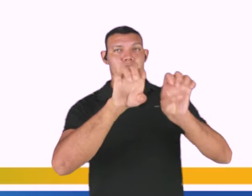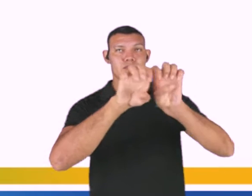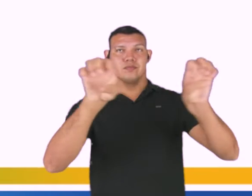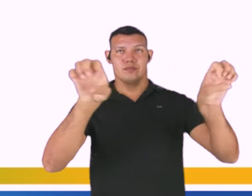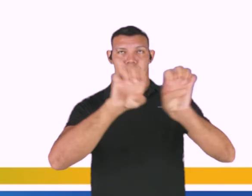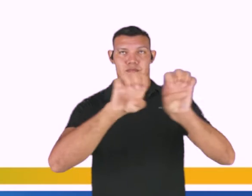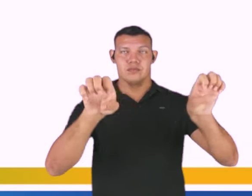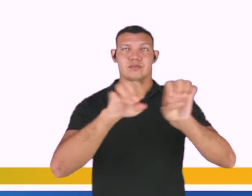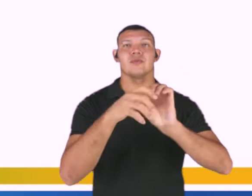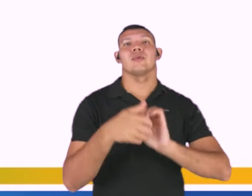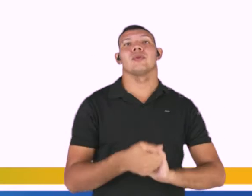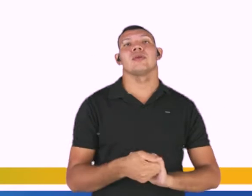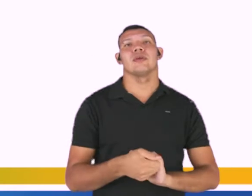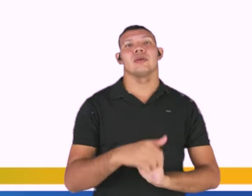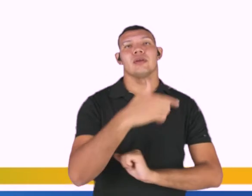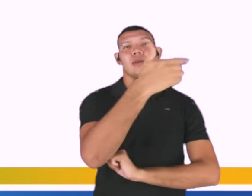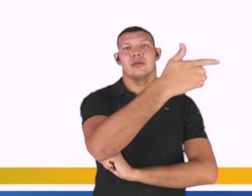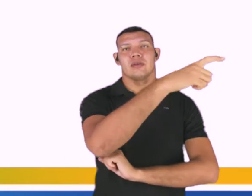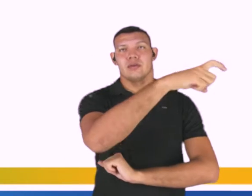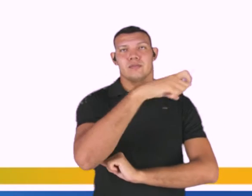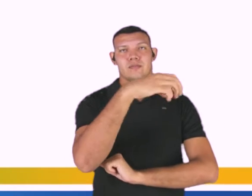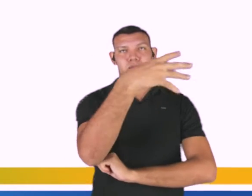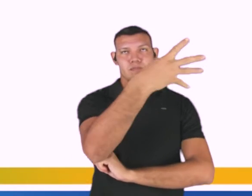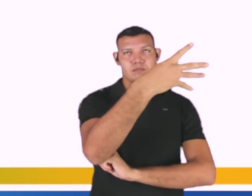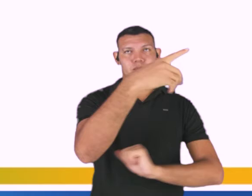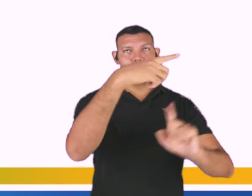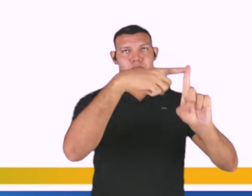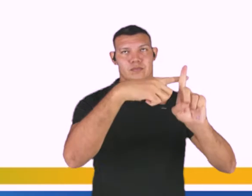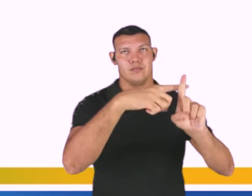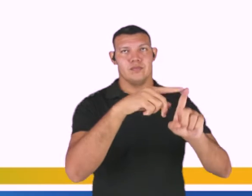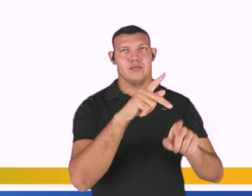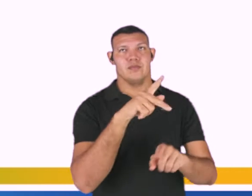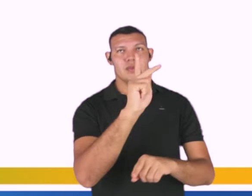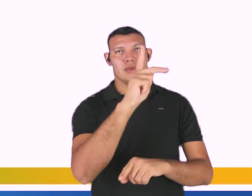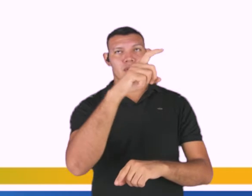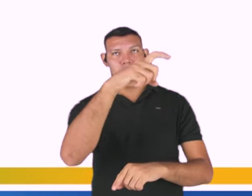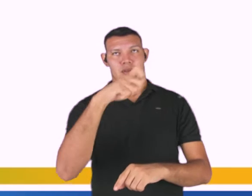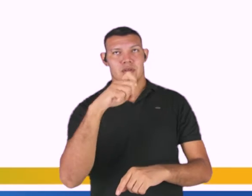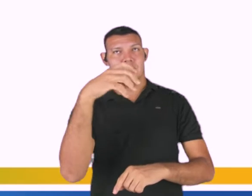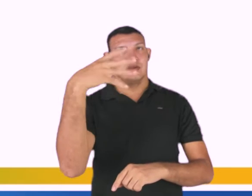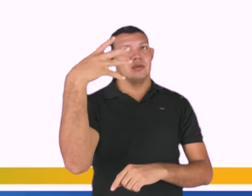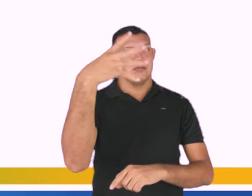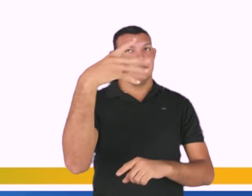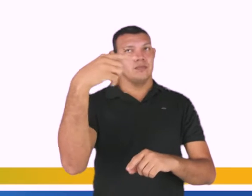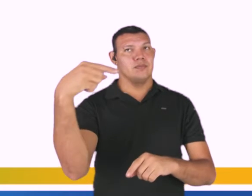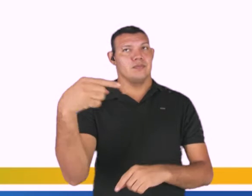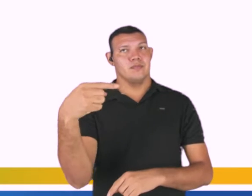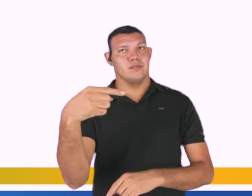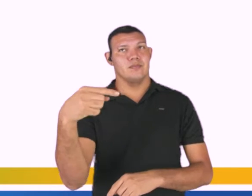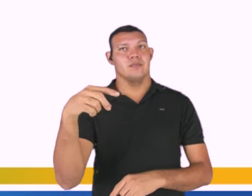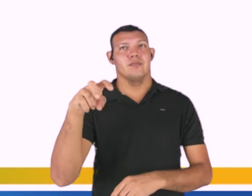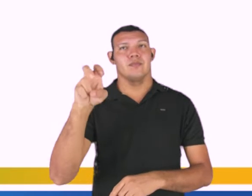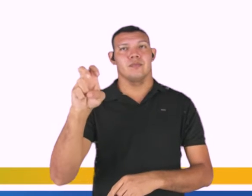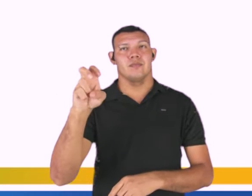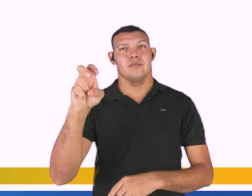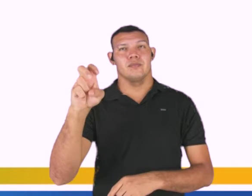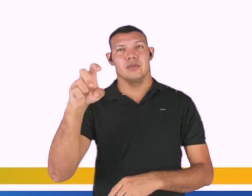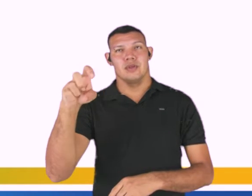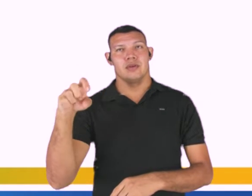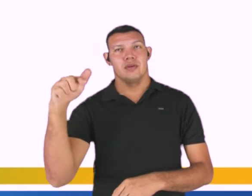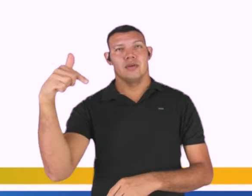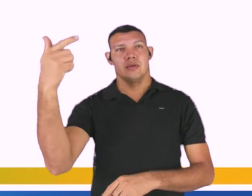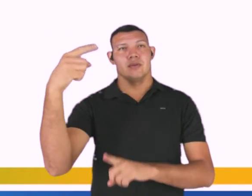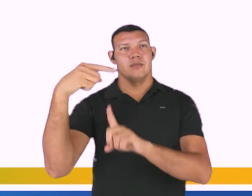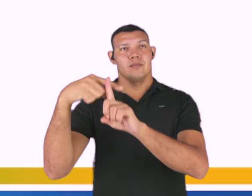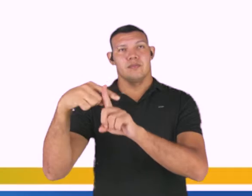2x² mais kx ao cubo menos 5x ao quadrado mais x menos